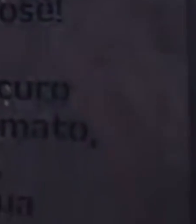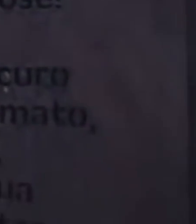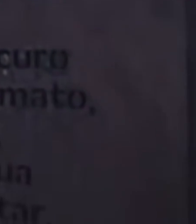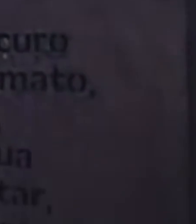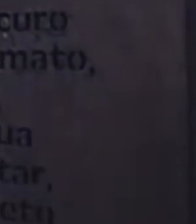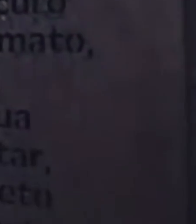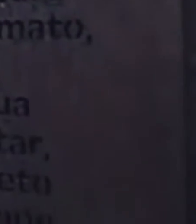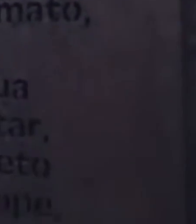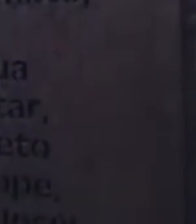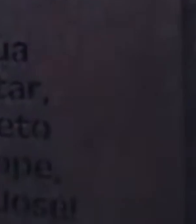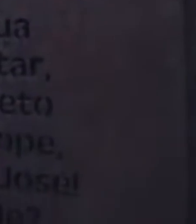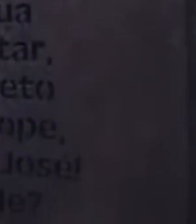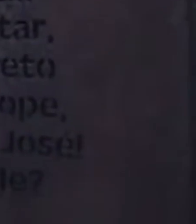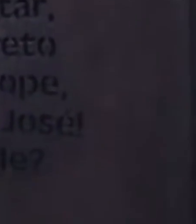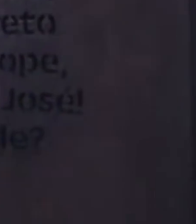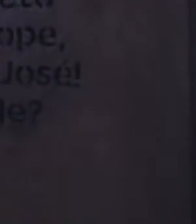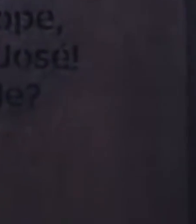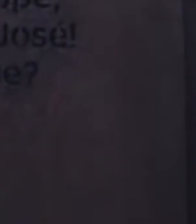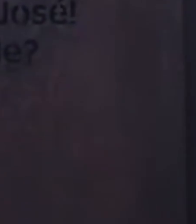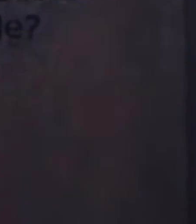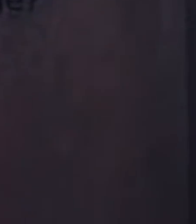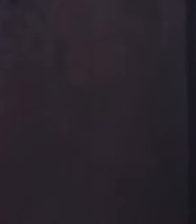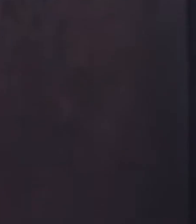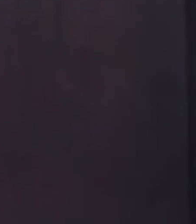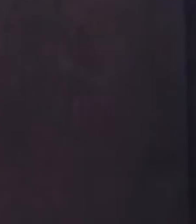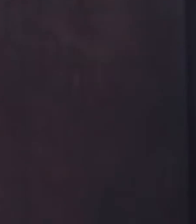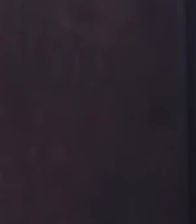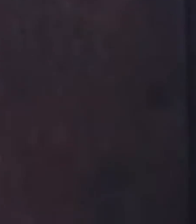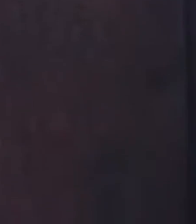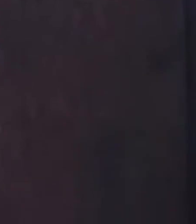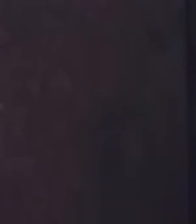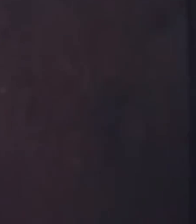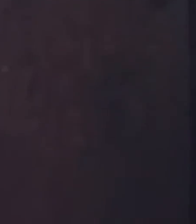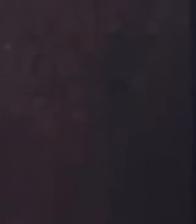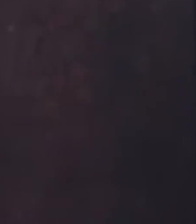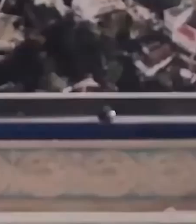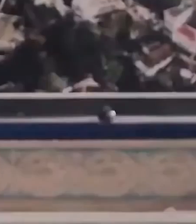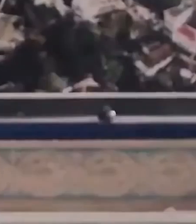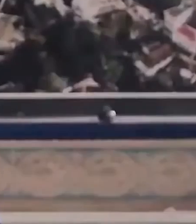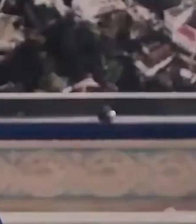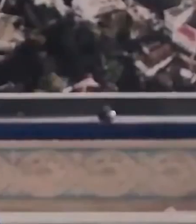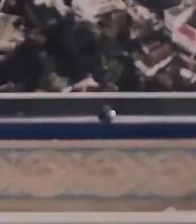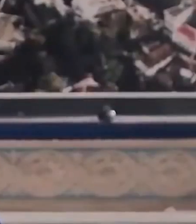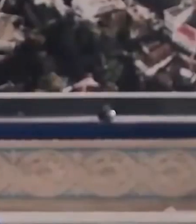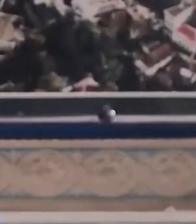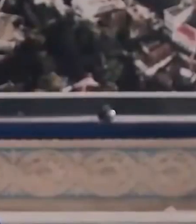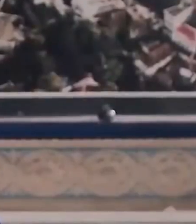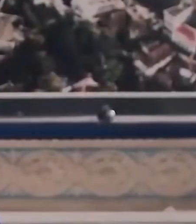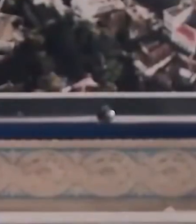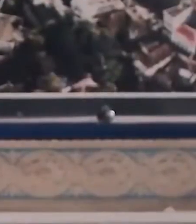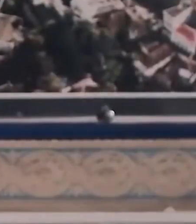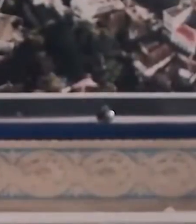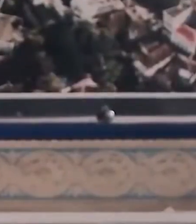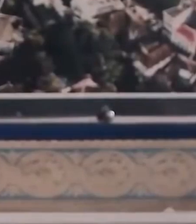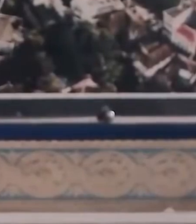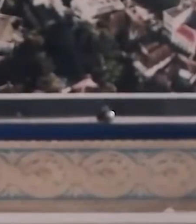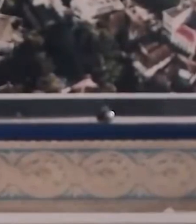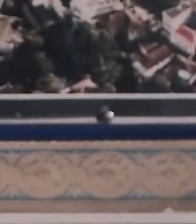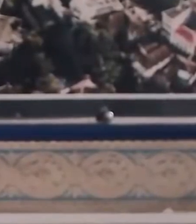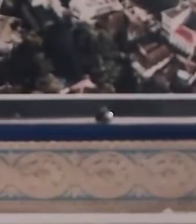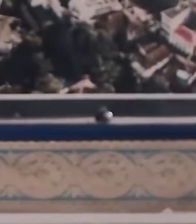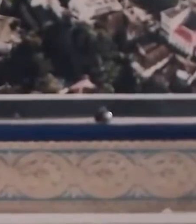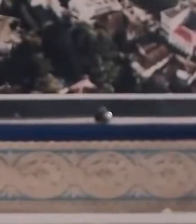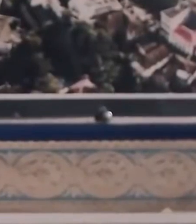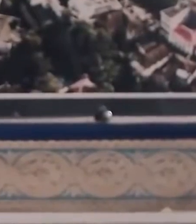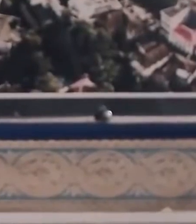José? A festa acabou, a luz apagou, a noite esfriou. E agora, José? E esse poema é um poema